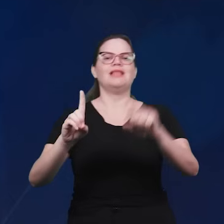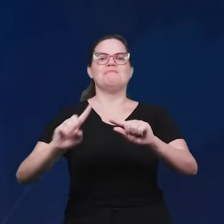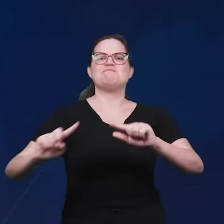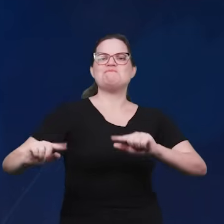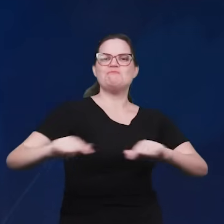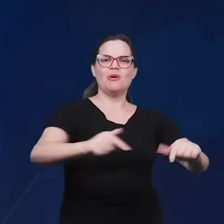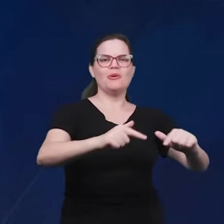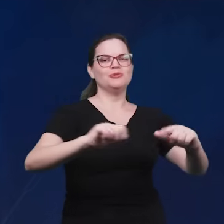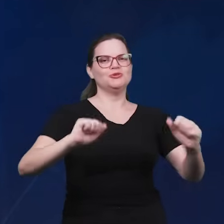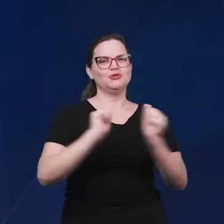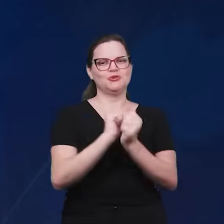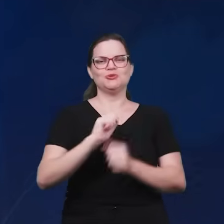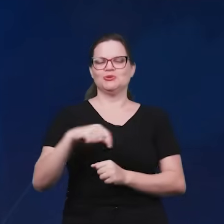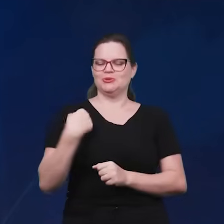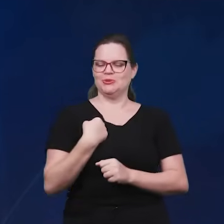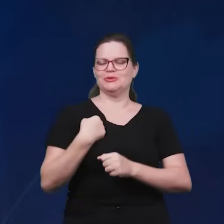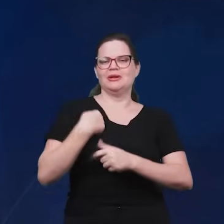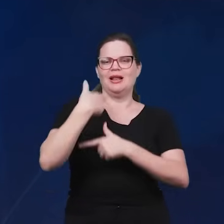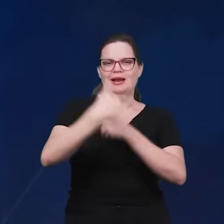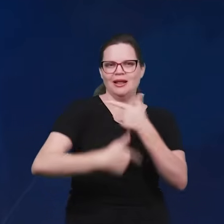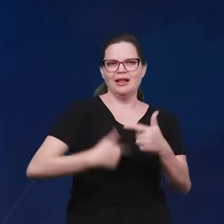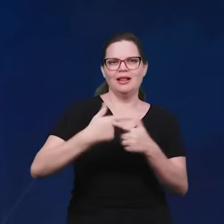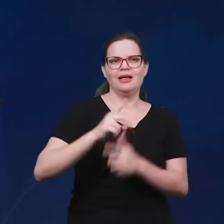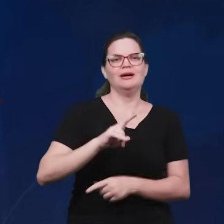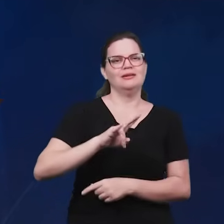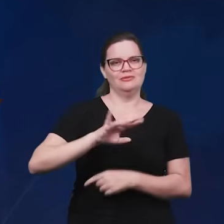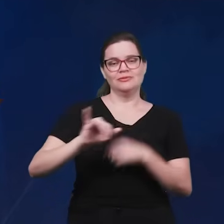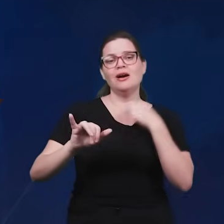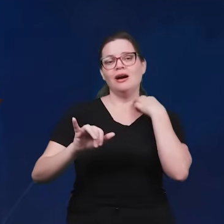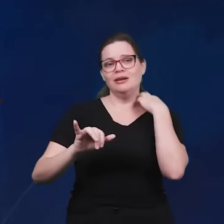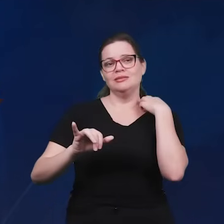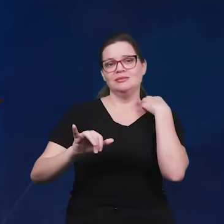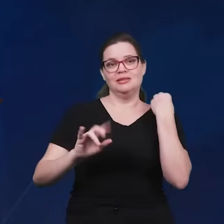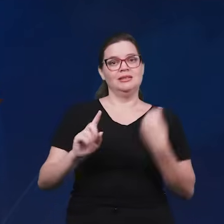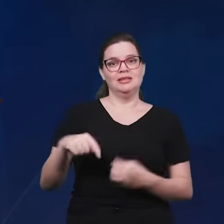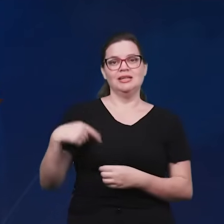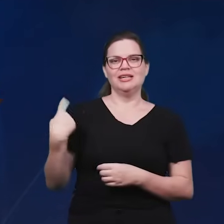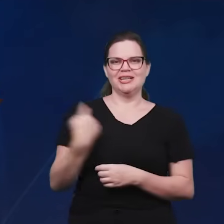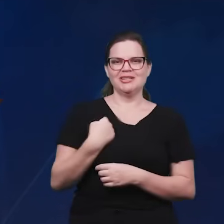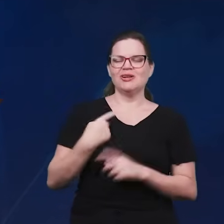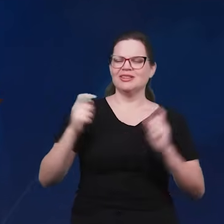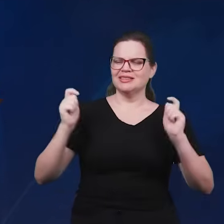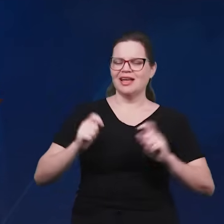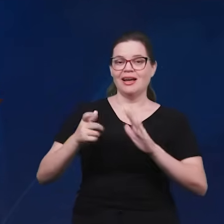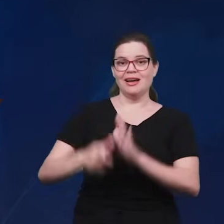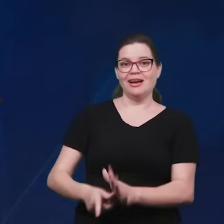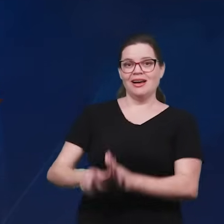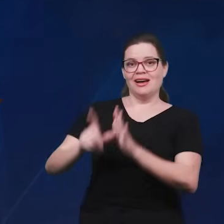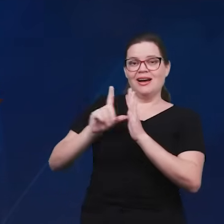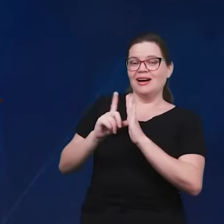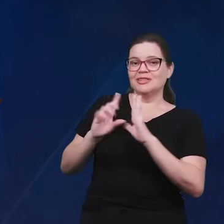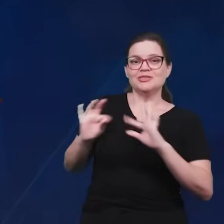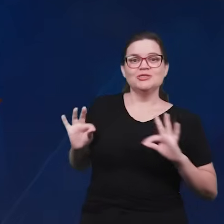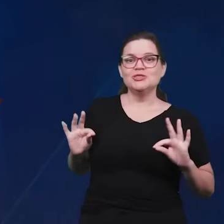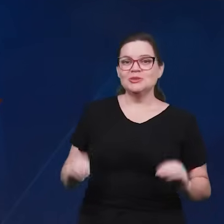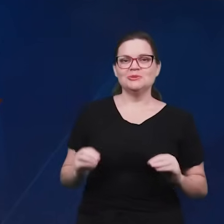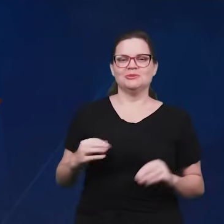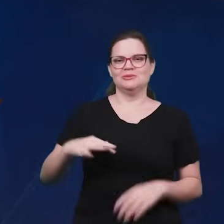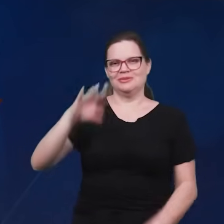estará conosco, que pelejará por nós e já nos concede antecipadamente a